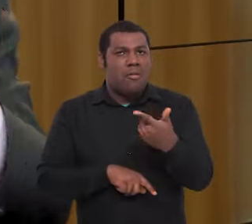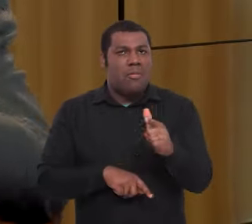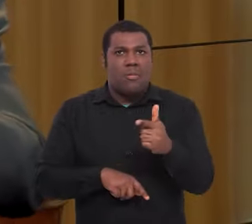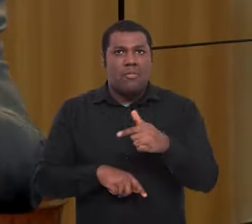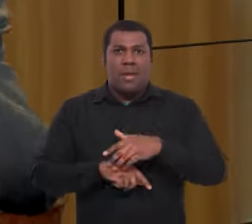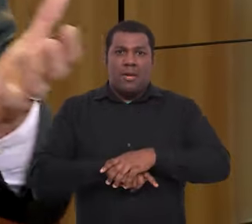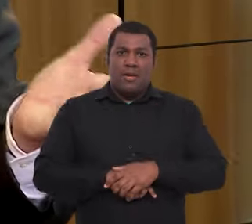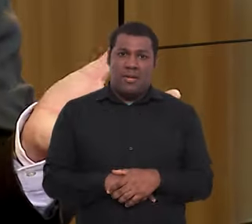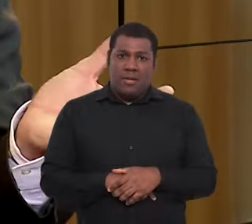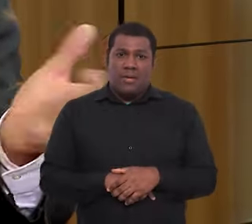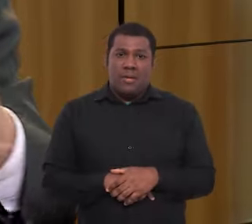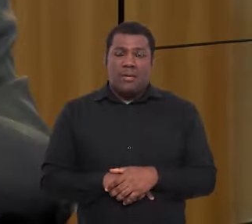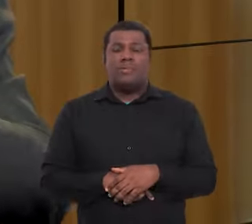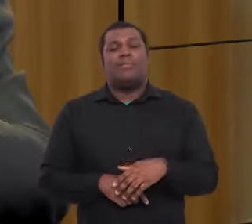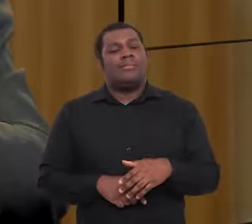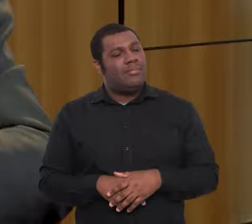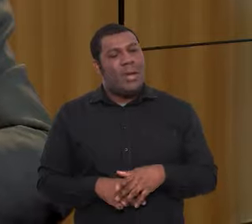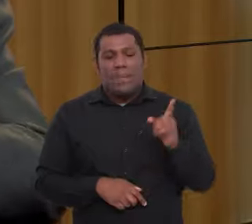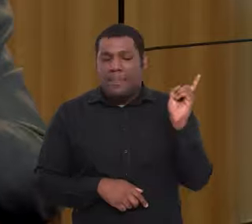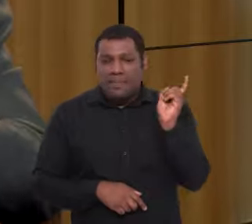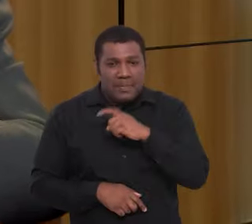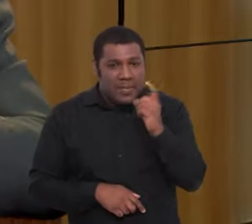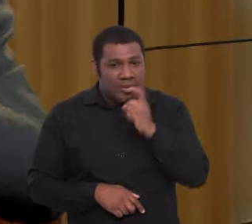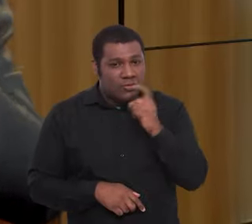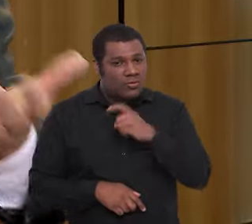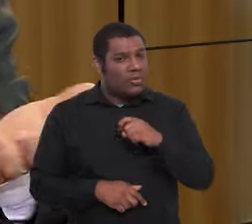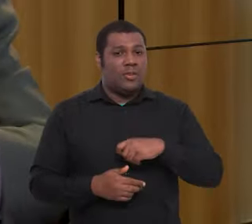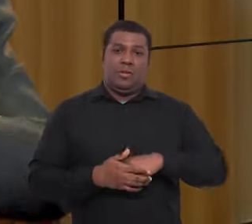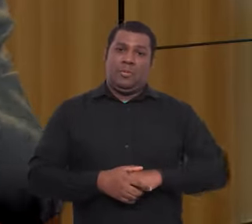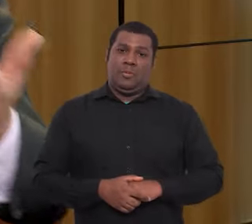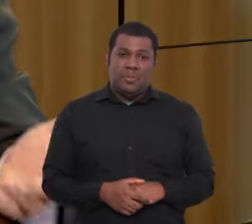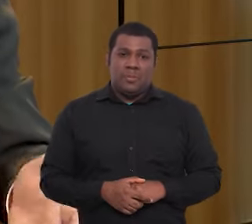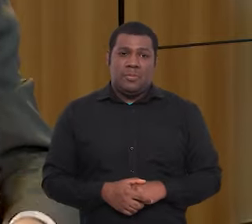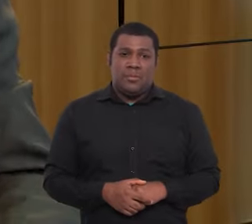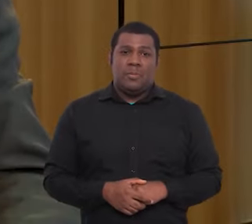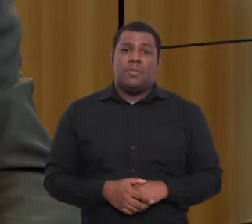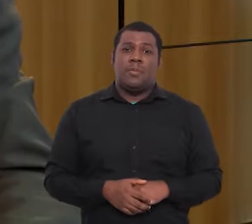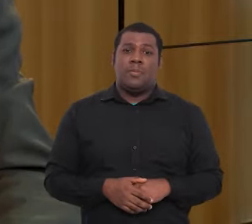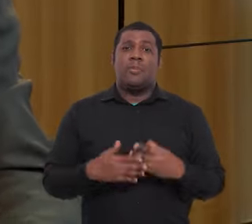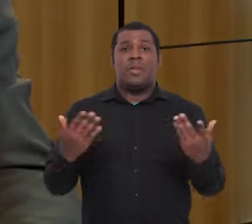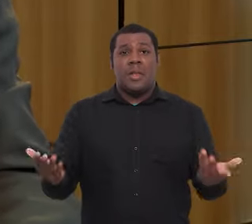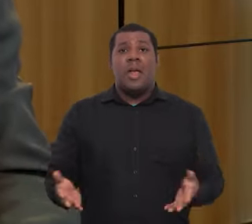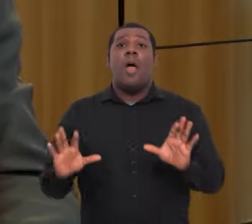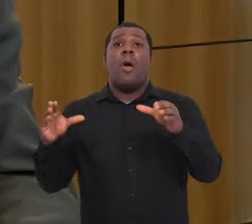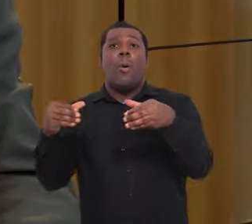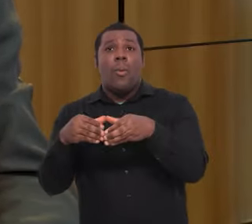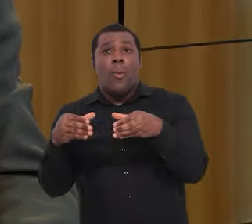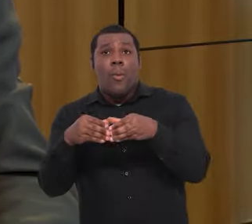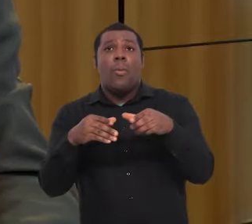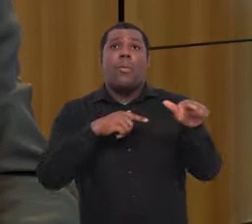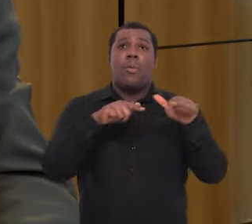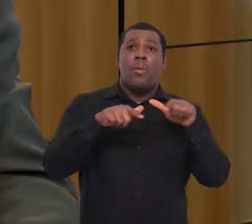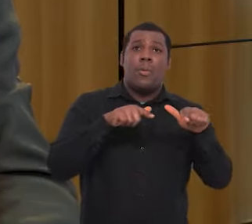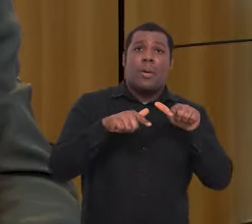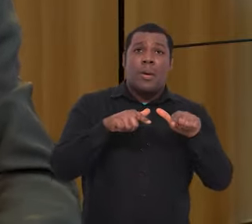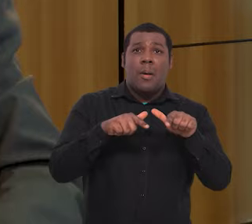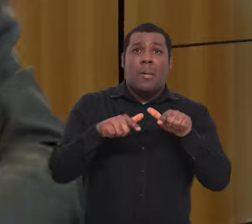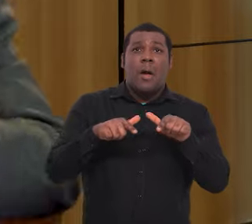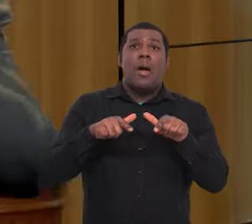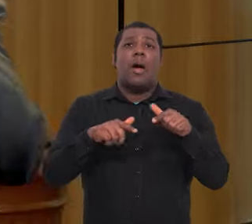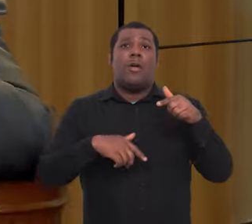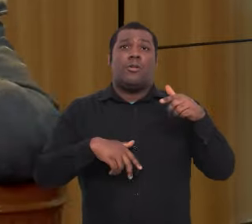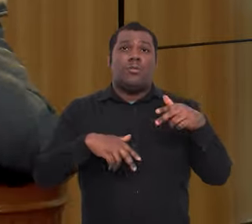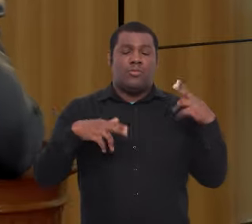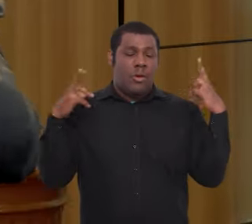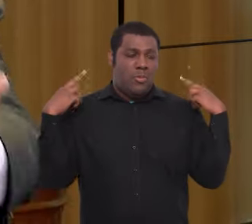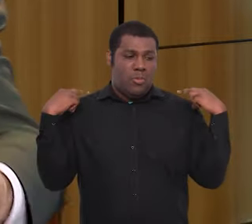trabalhadores espalhados pelo Brasil eles da forma que conseguiram se reunir em plenárias escolheram 15 lideranças